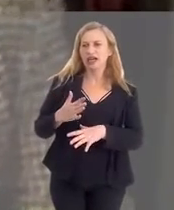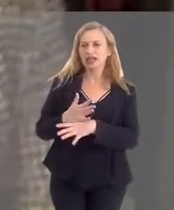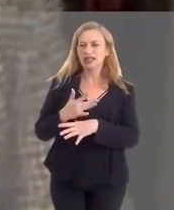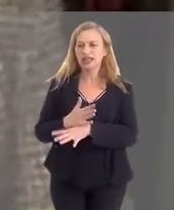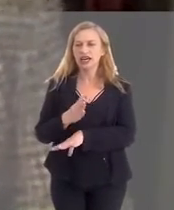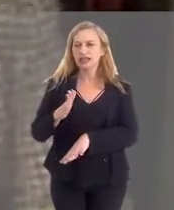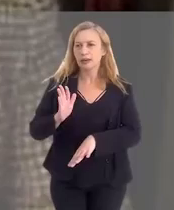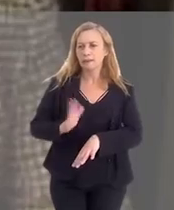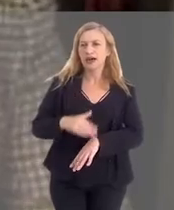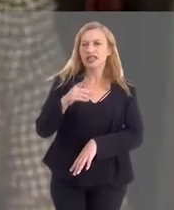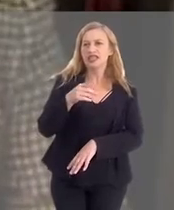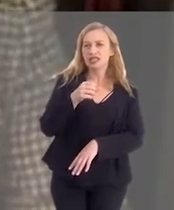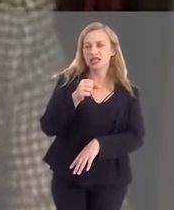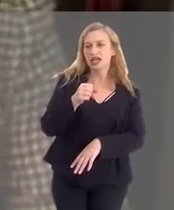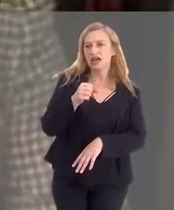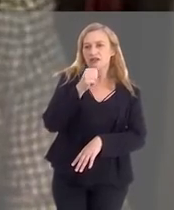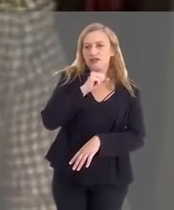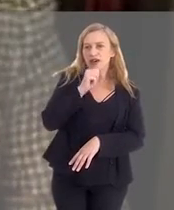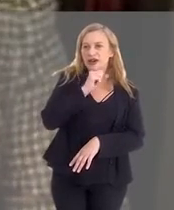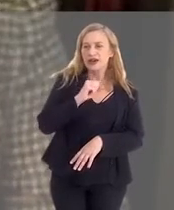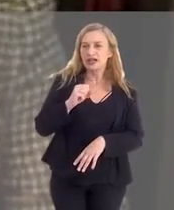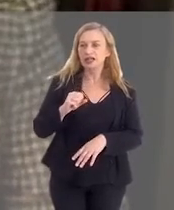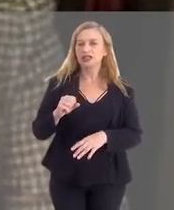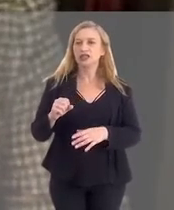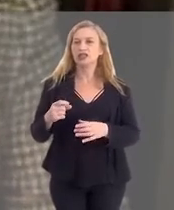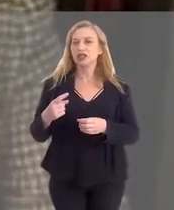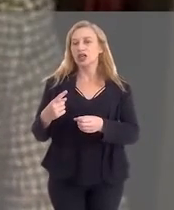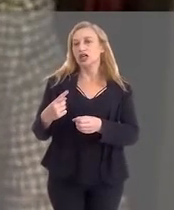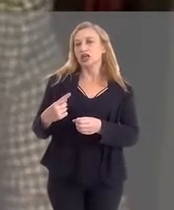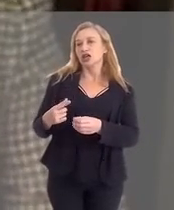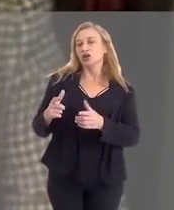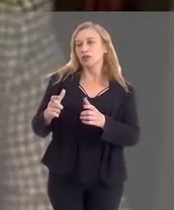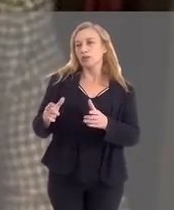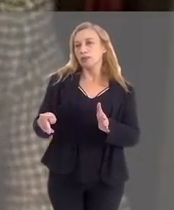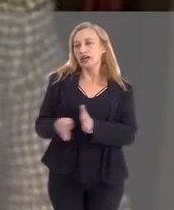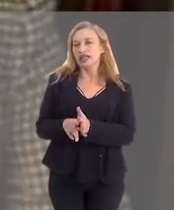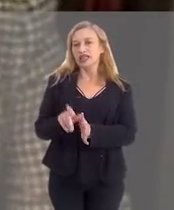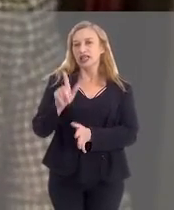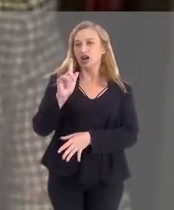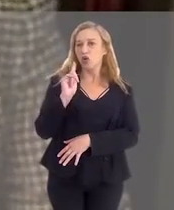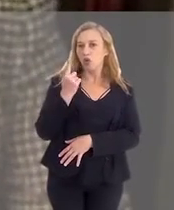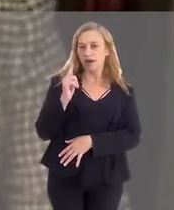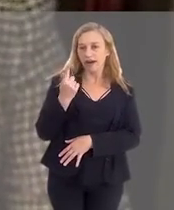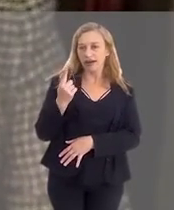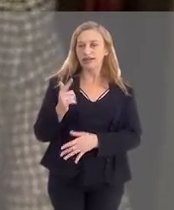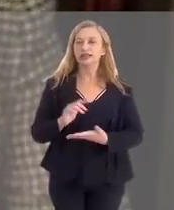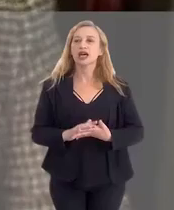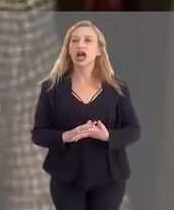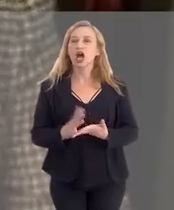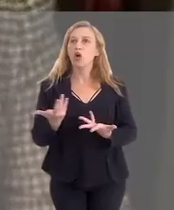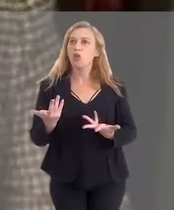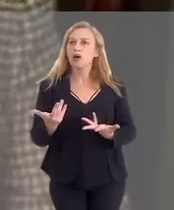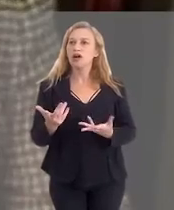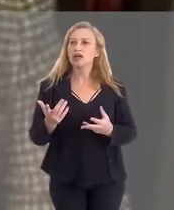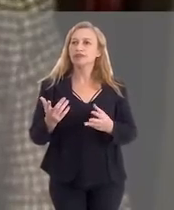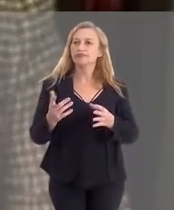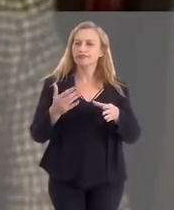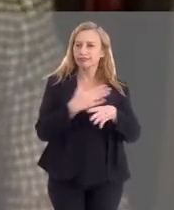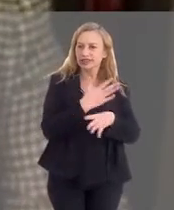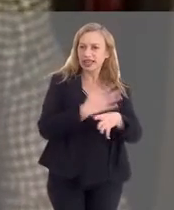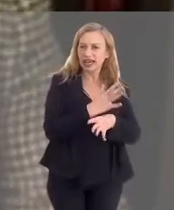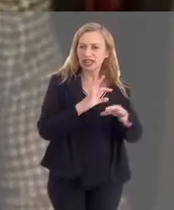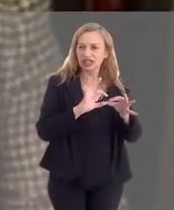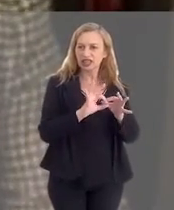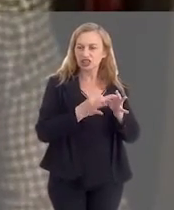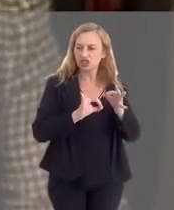ela era um território do estado do Goiás, que foi anexado ao Distrito Federal depois... É uma cidade